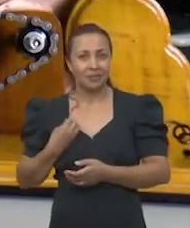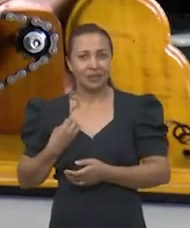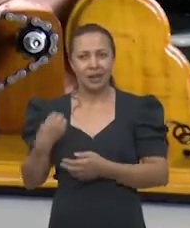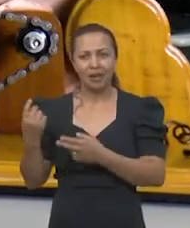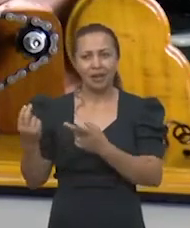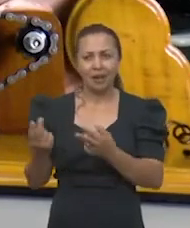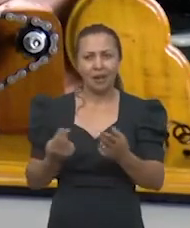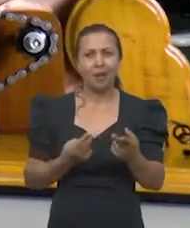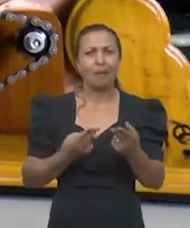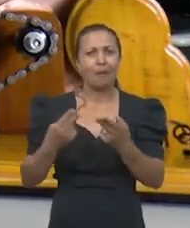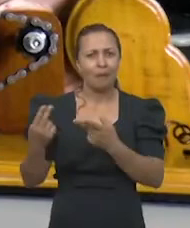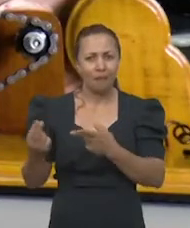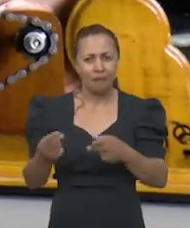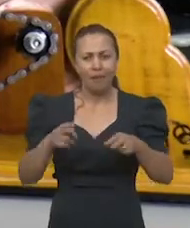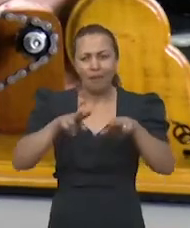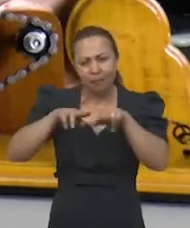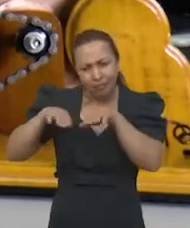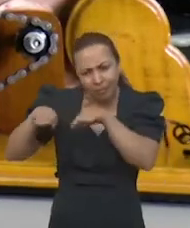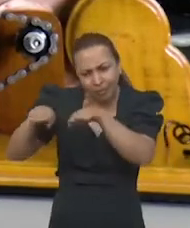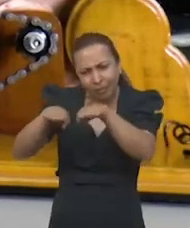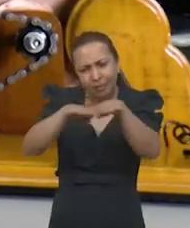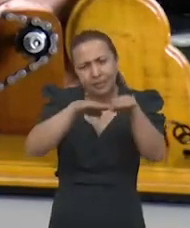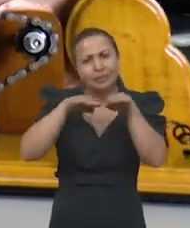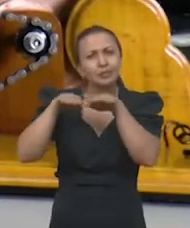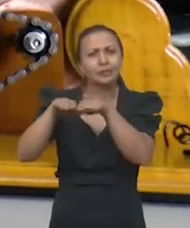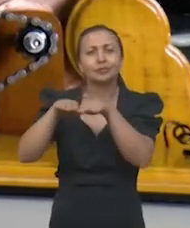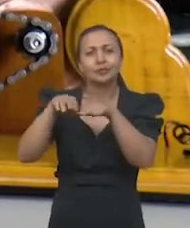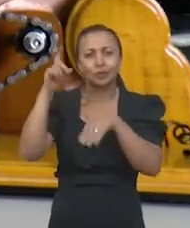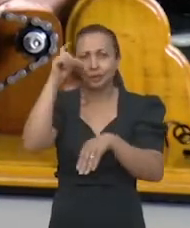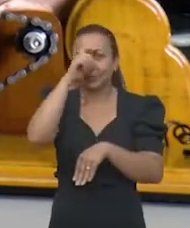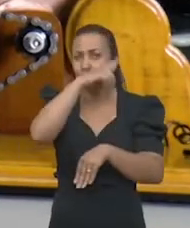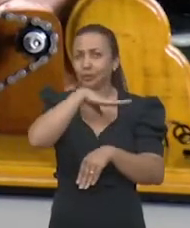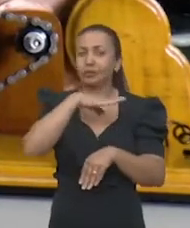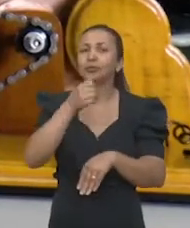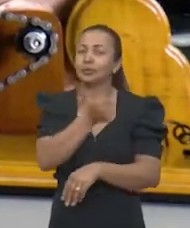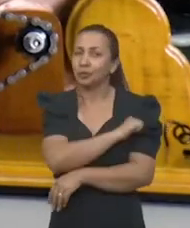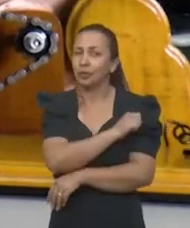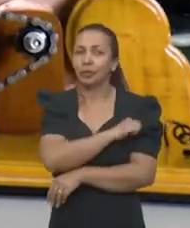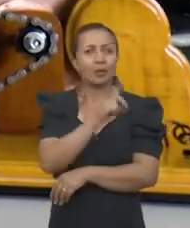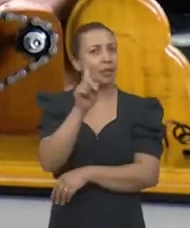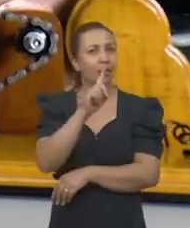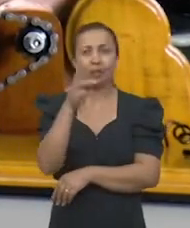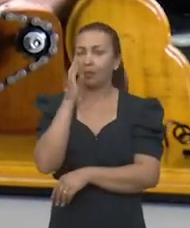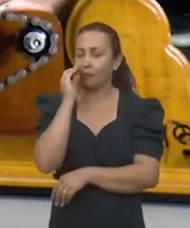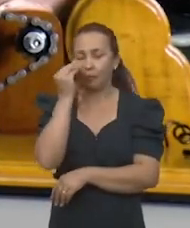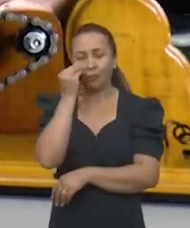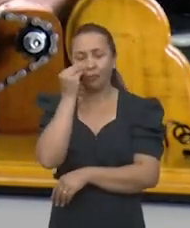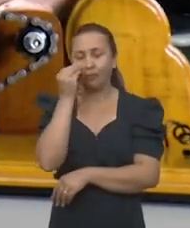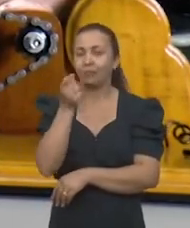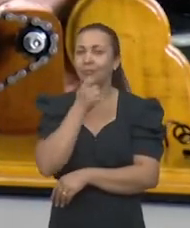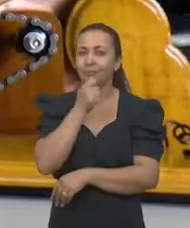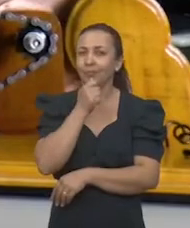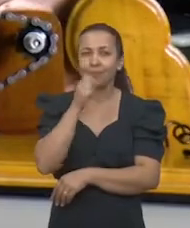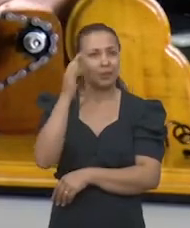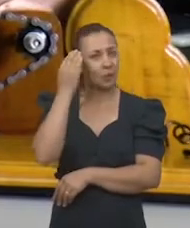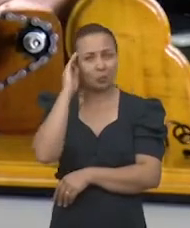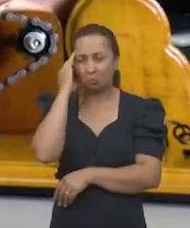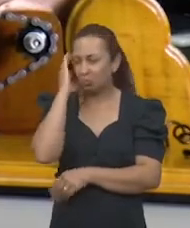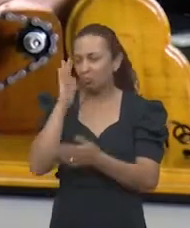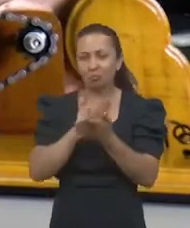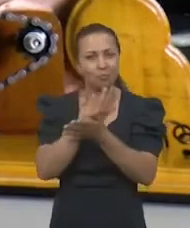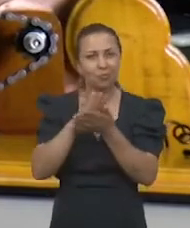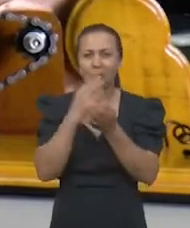está no mesmo nível de dificuldade do aluno, que ele não viu aquilo ainda, ele não entende como